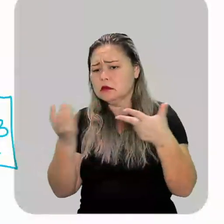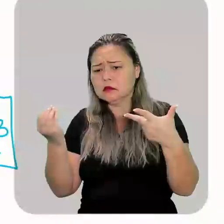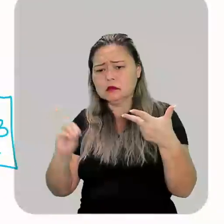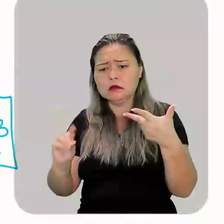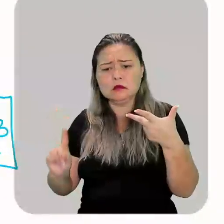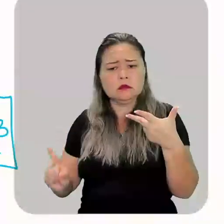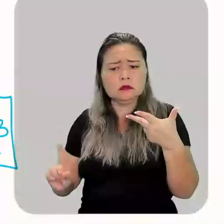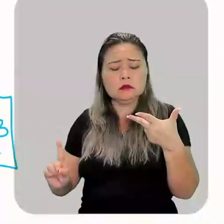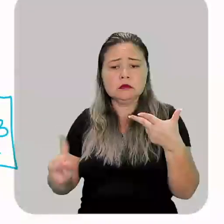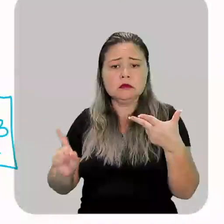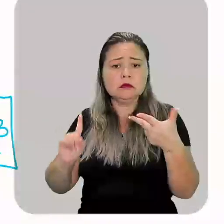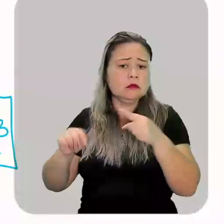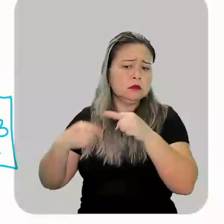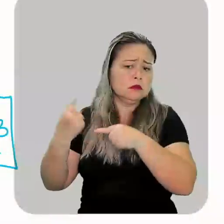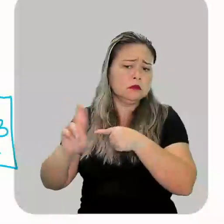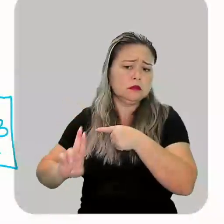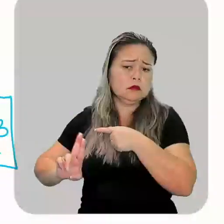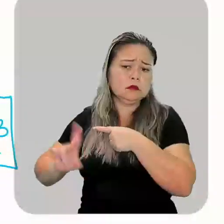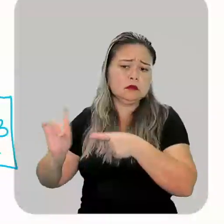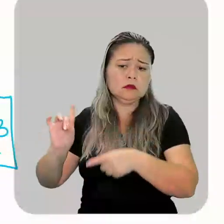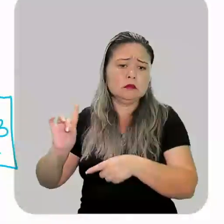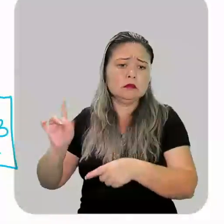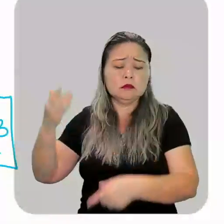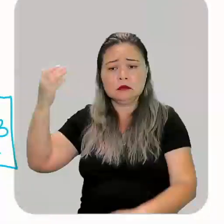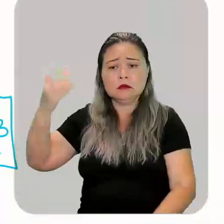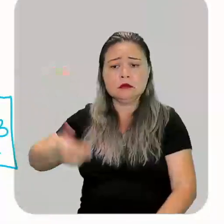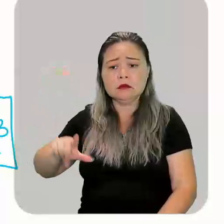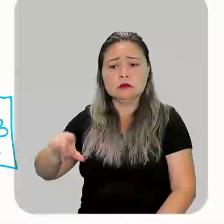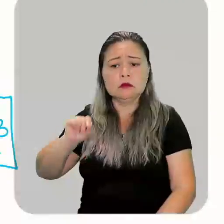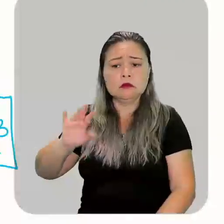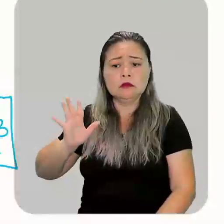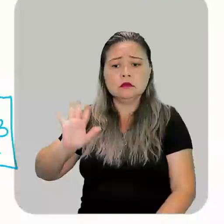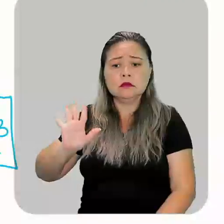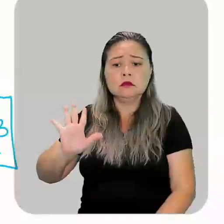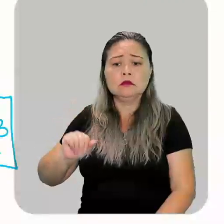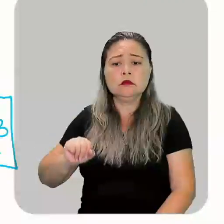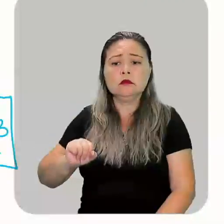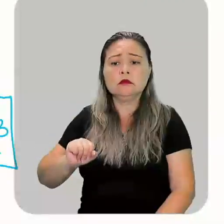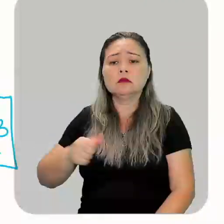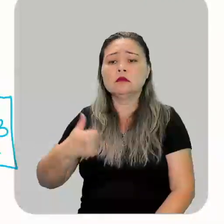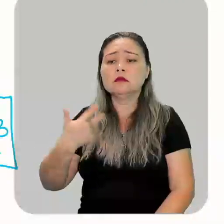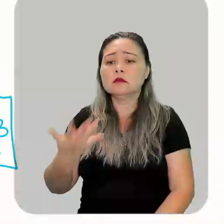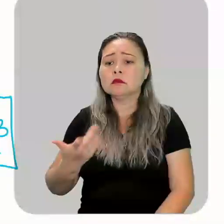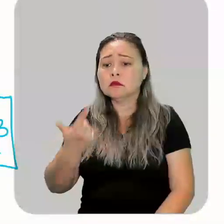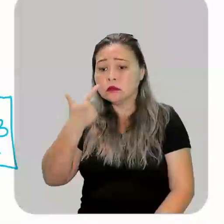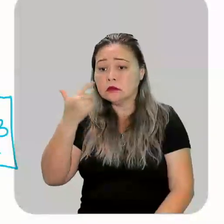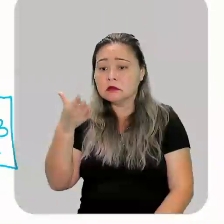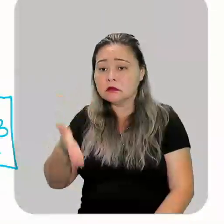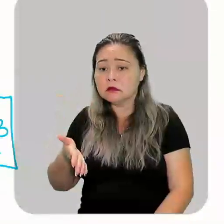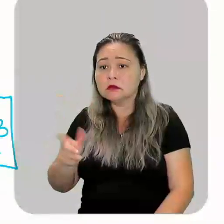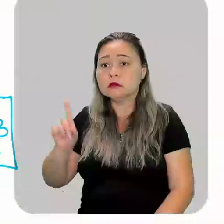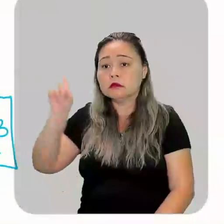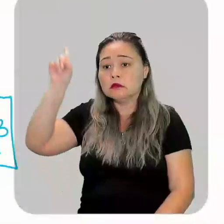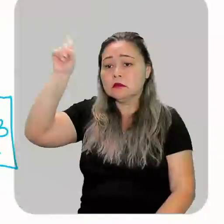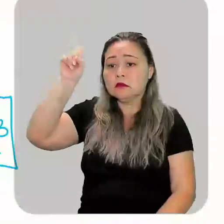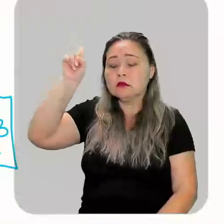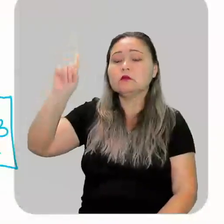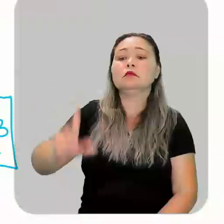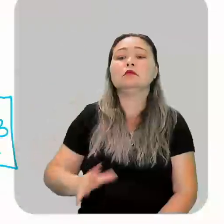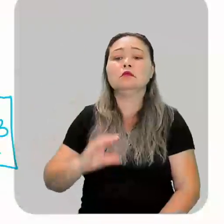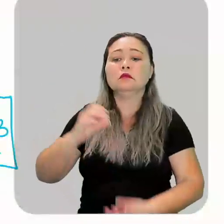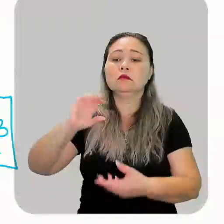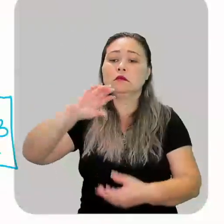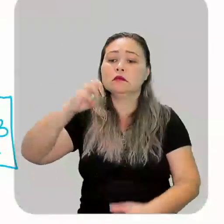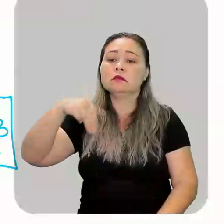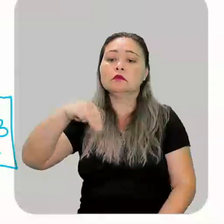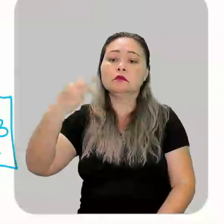com unidade, né? Unidade, ele nem usou lá nas opções. Nem tá lá, porque ele já destacou aqui, em centímetros cúbicos. Centímetros